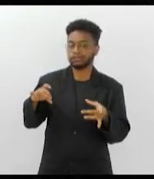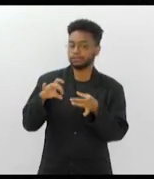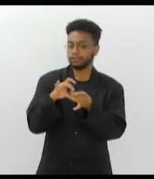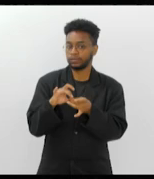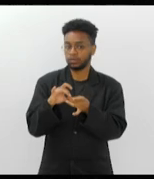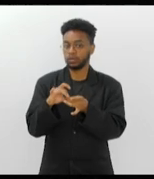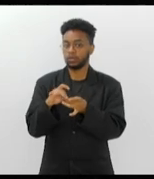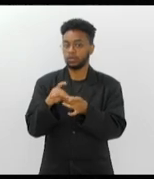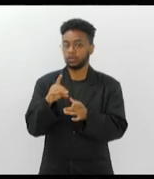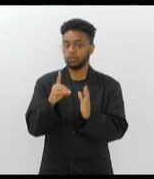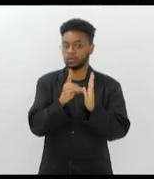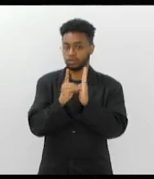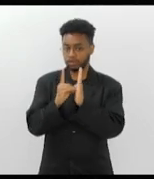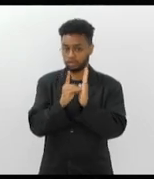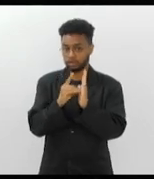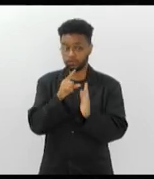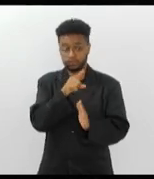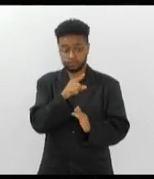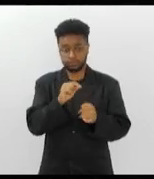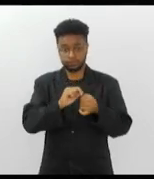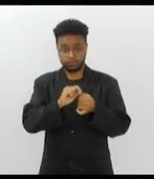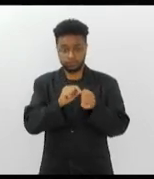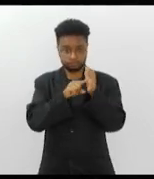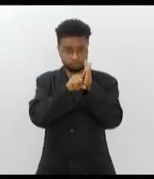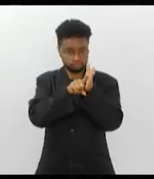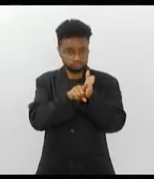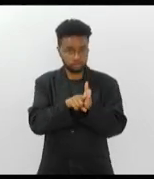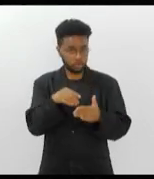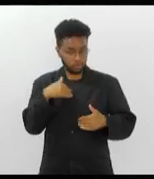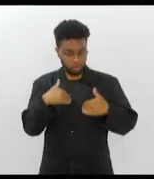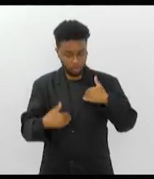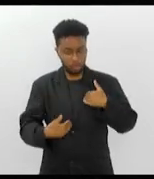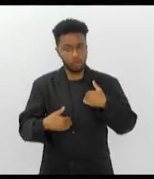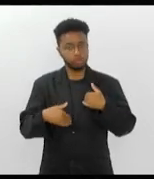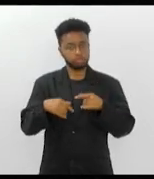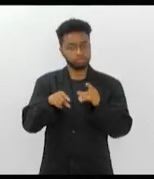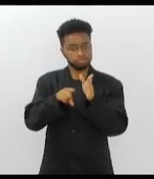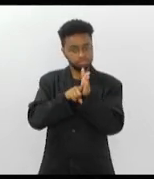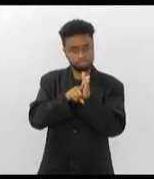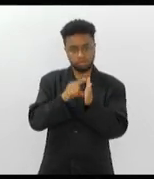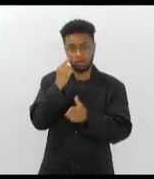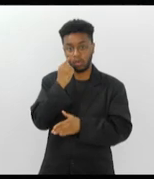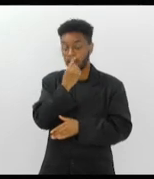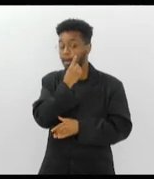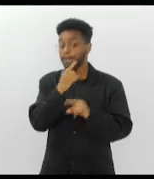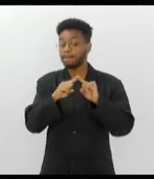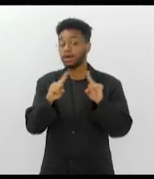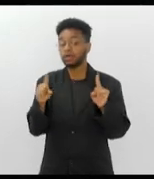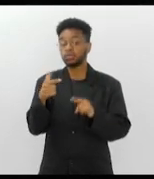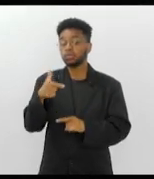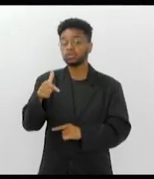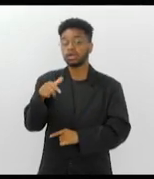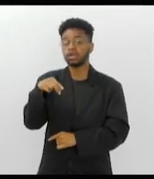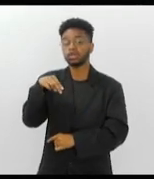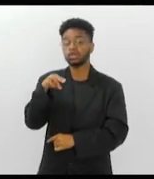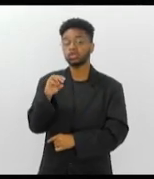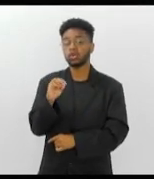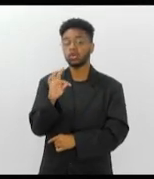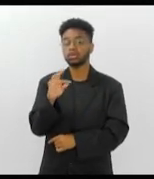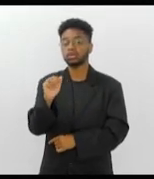DETRAN, você faz o exame físico e de vista, e não tem a nota fiscal.